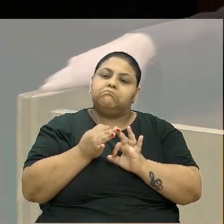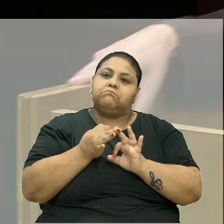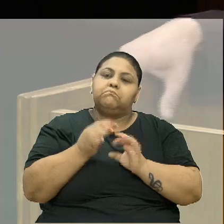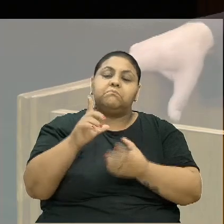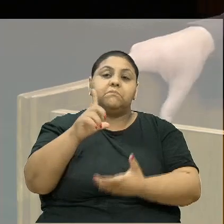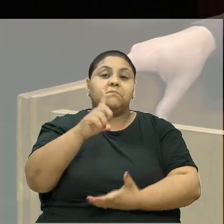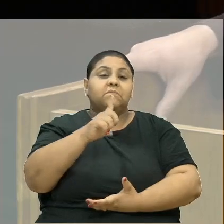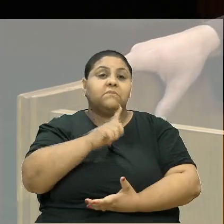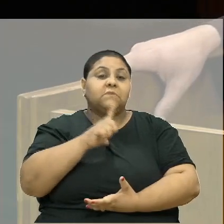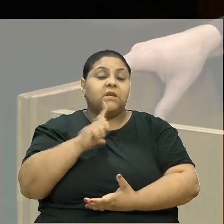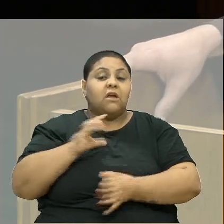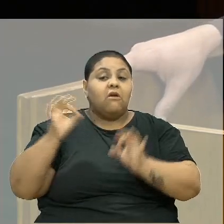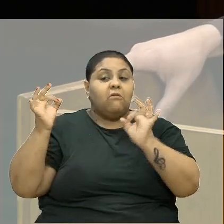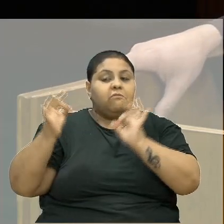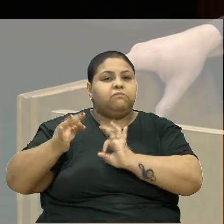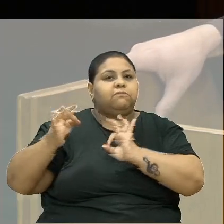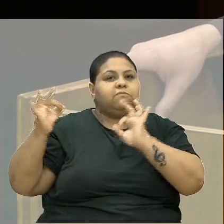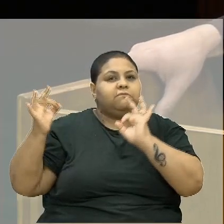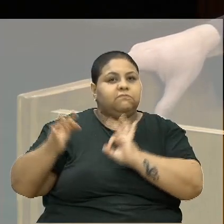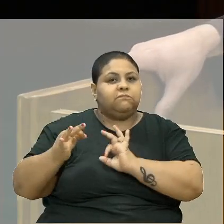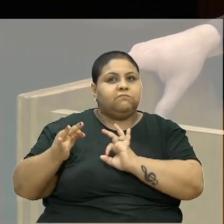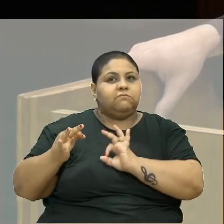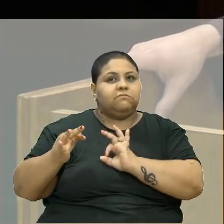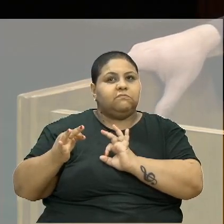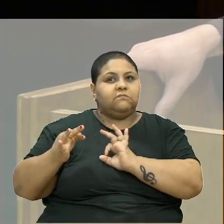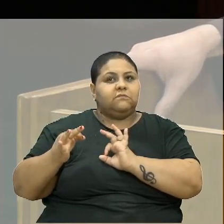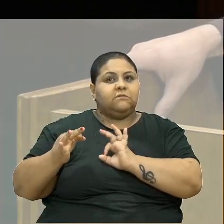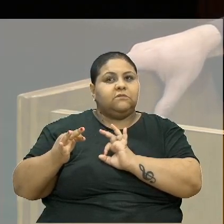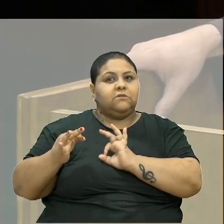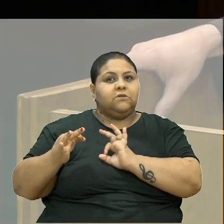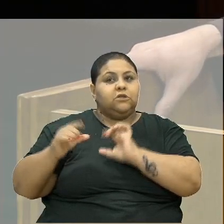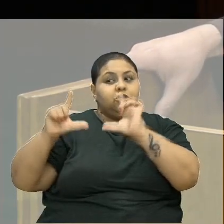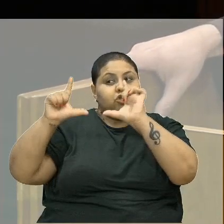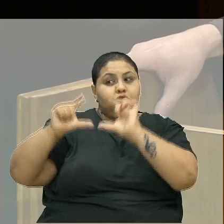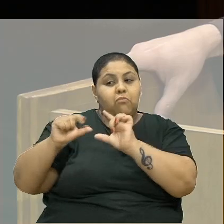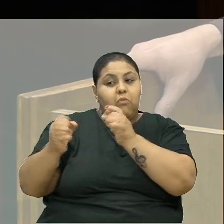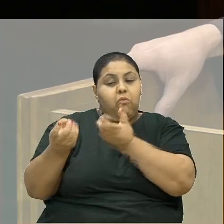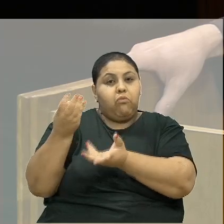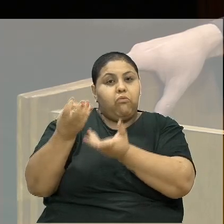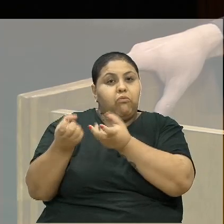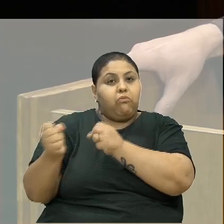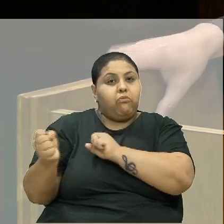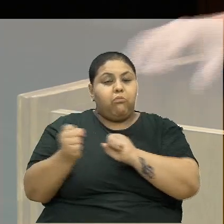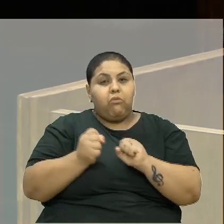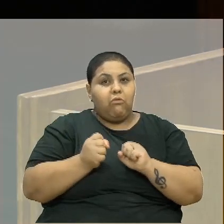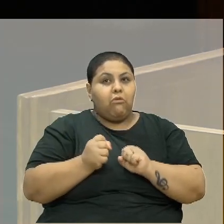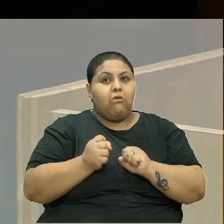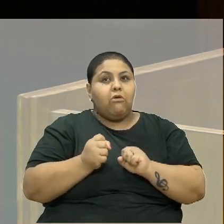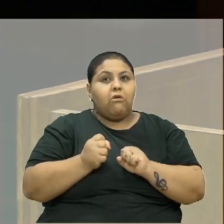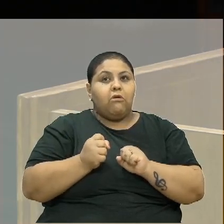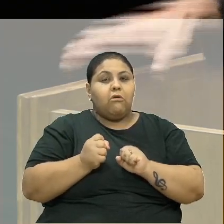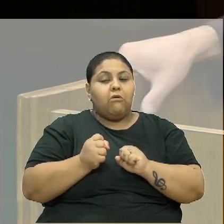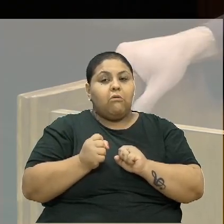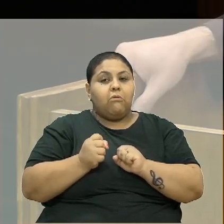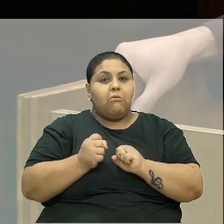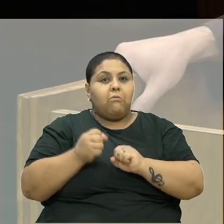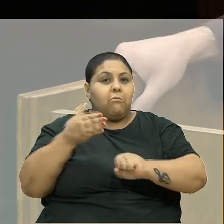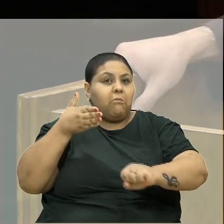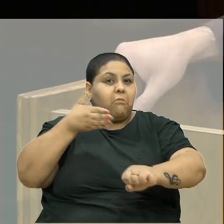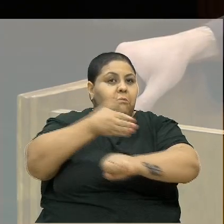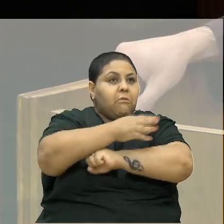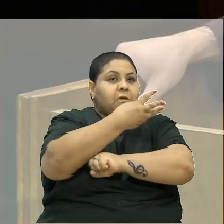teve a eficiência de conter um incêndio que poderia ser aí, ultrapassar aí de